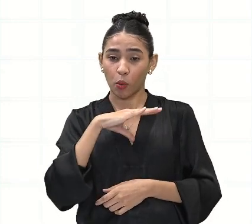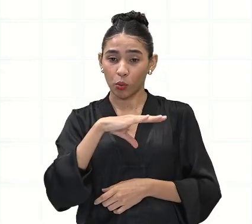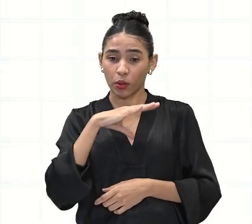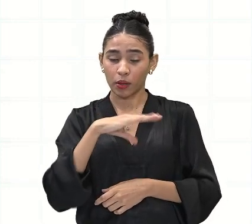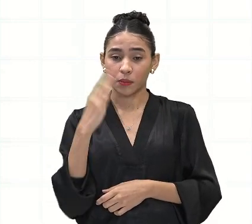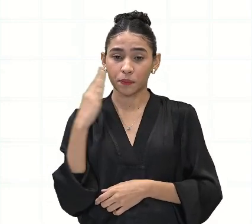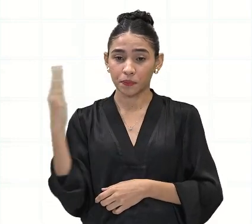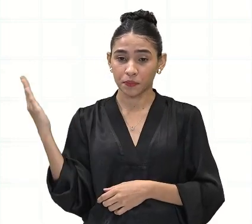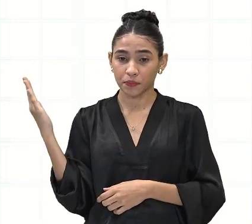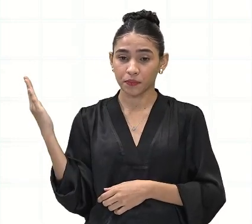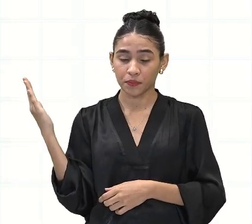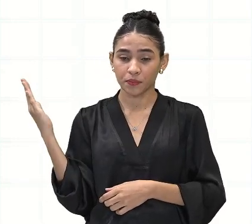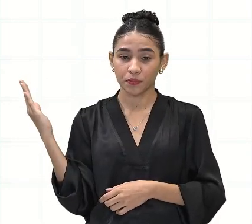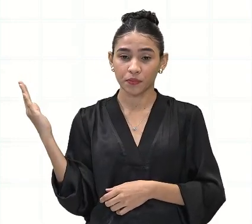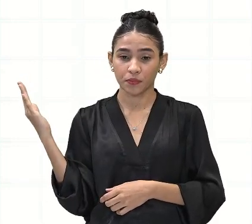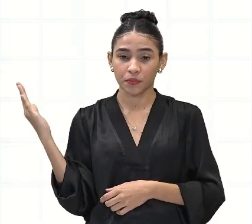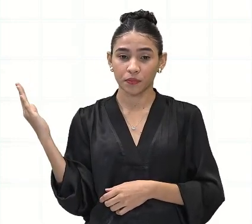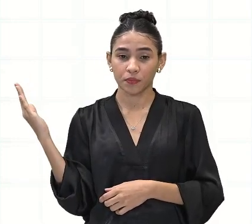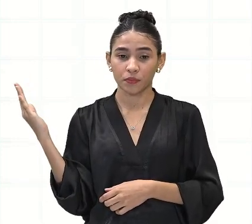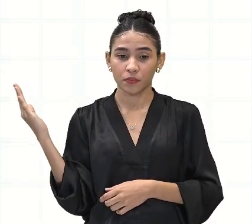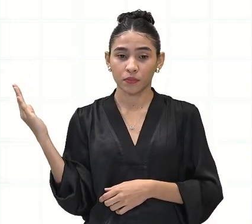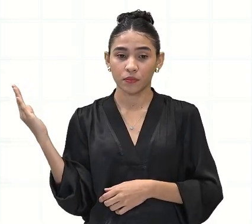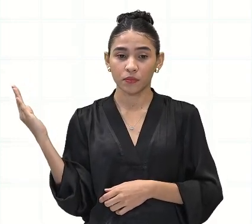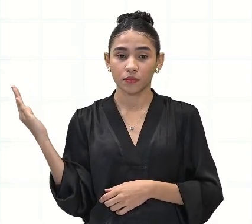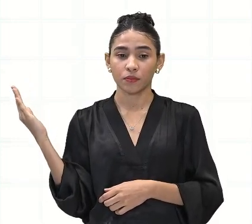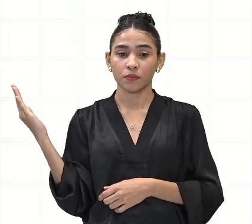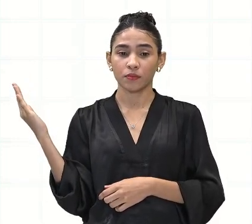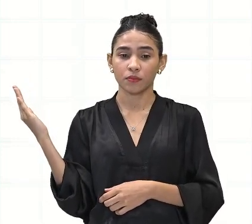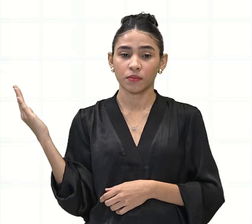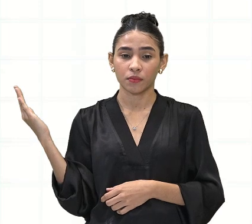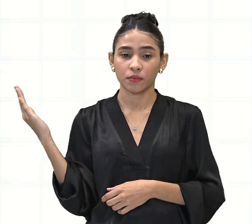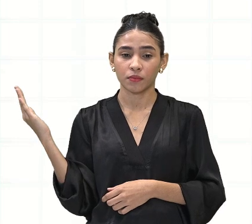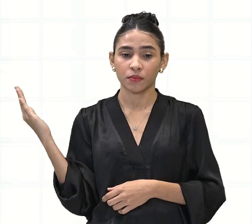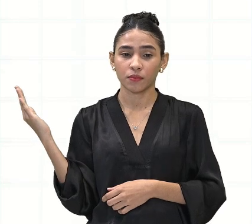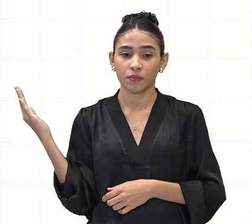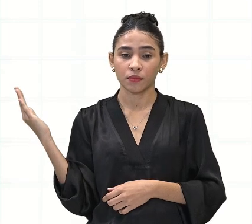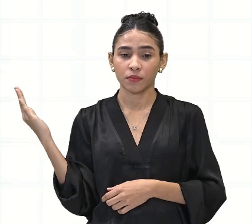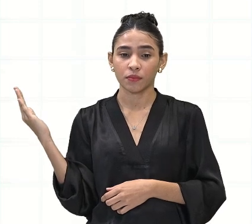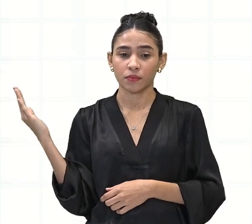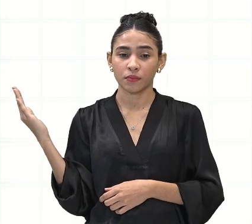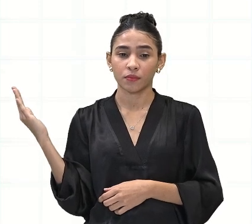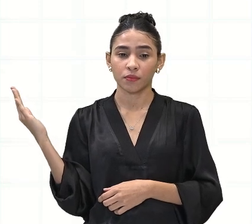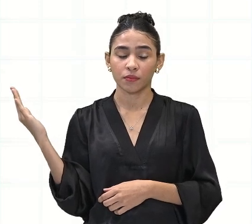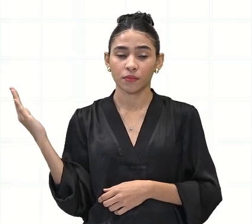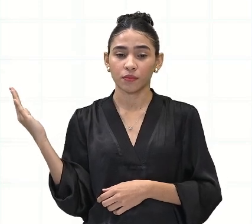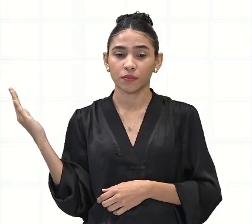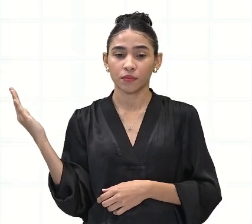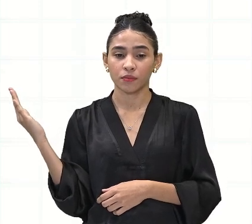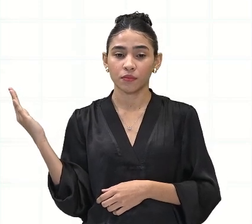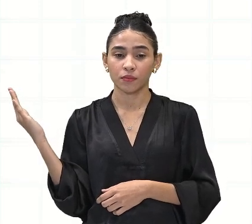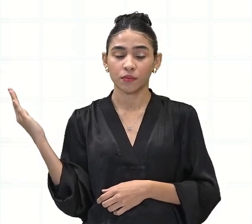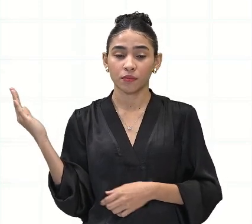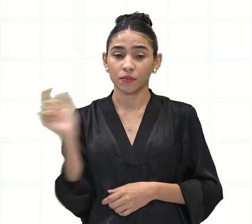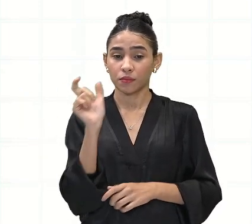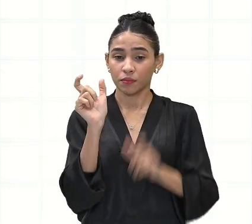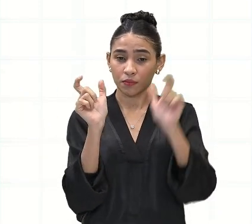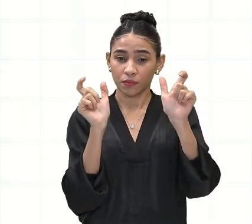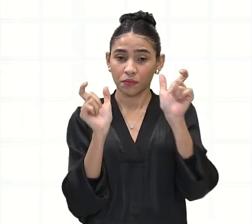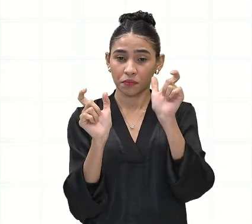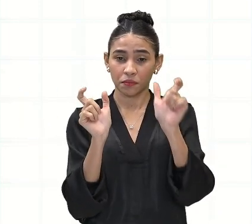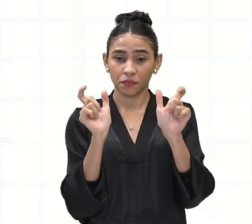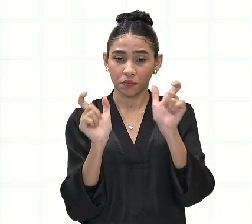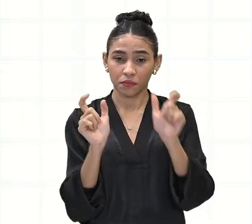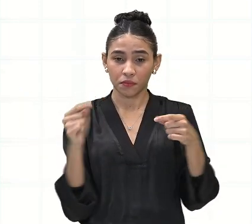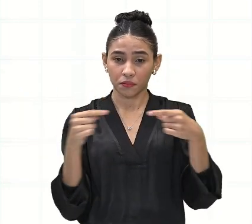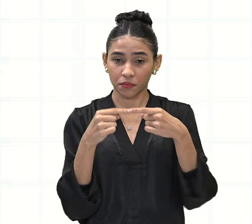esquadrão, ricota, ricota, festino, festim, salsiccia, salsicha, gazzetta,